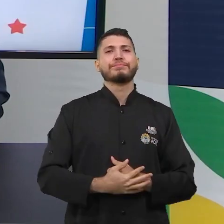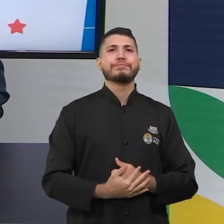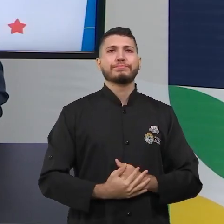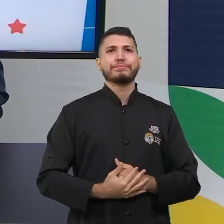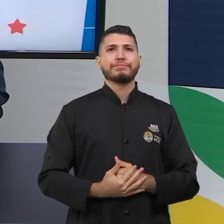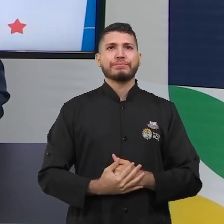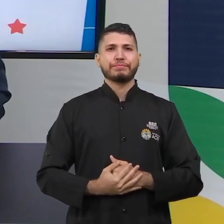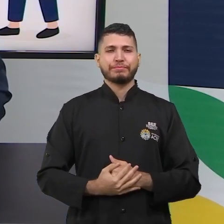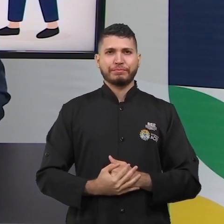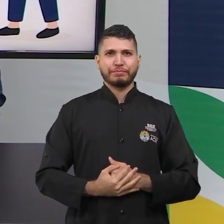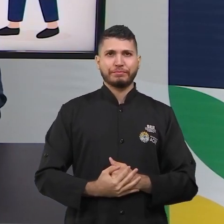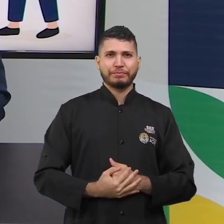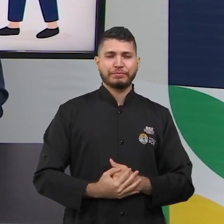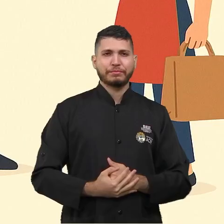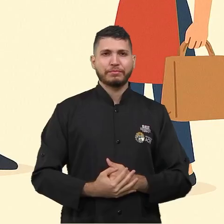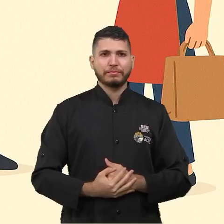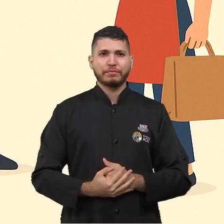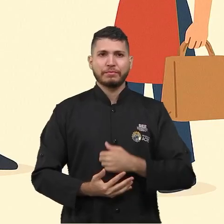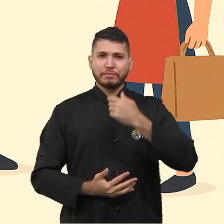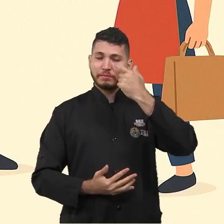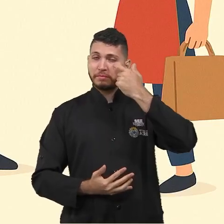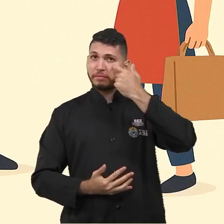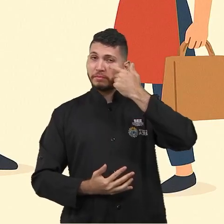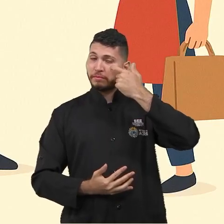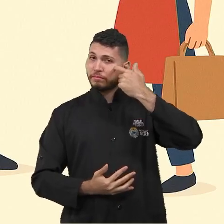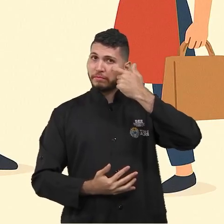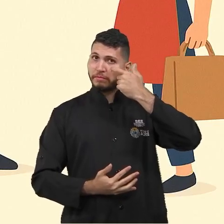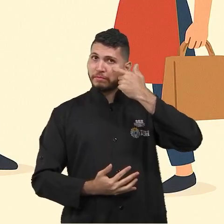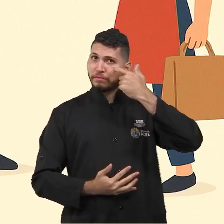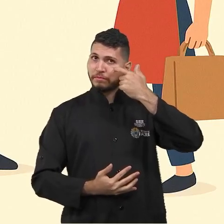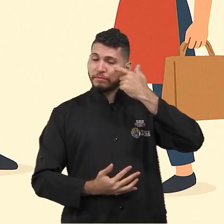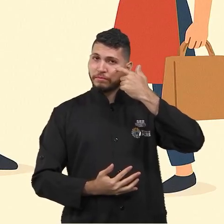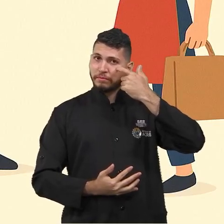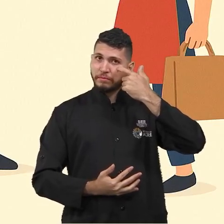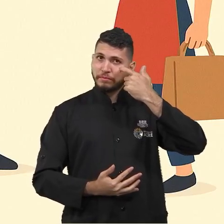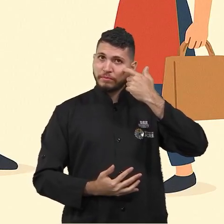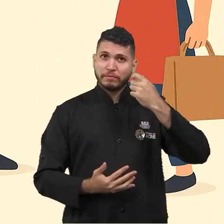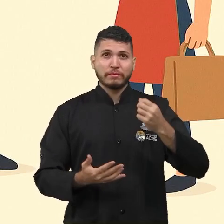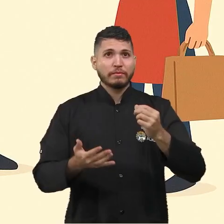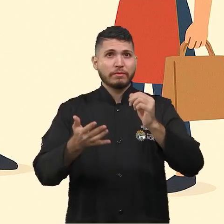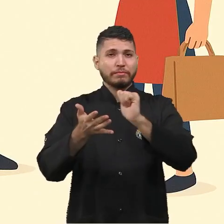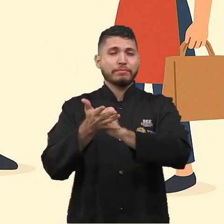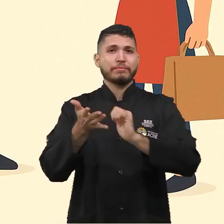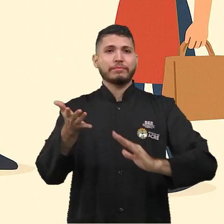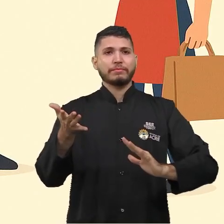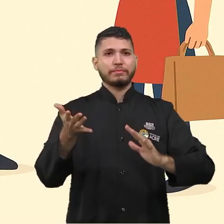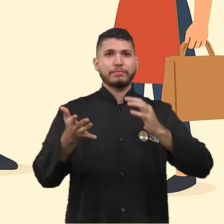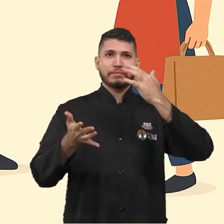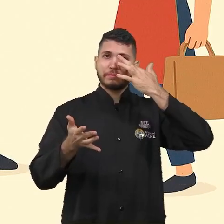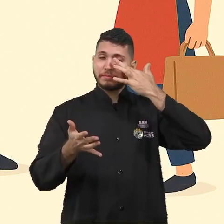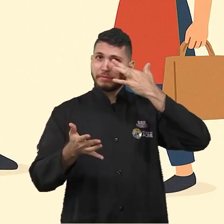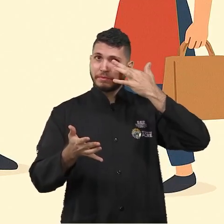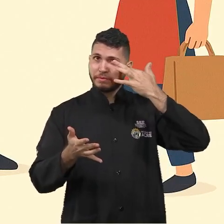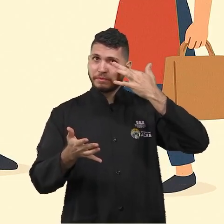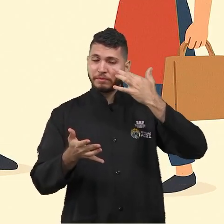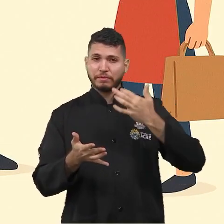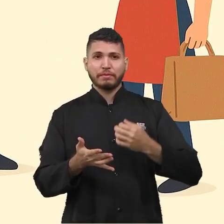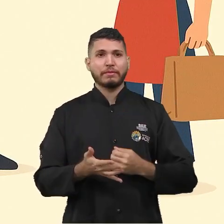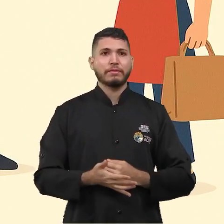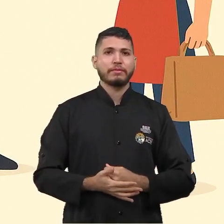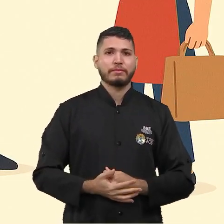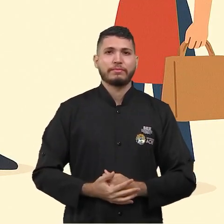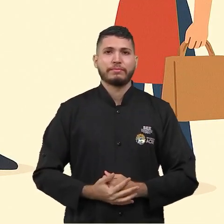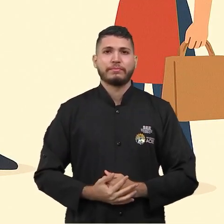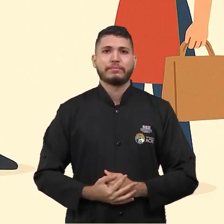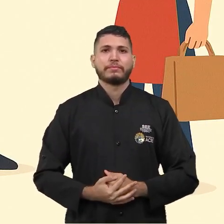formas de trabalho. Agora, quero convidar vocês para a nossa atividade. Vamos exercitar aquilo que a gente aprendeu hoje. Olha